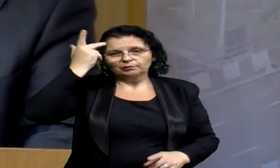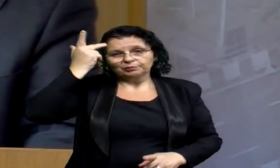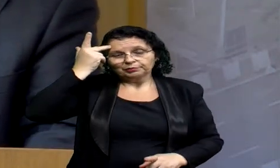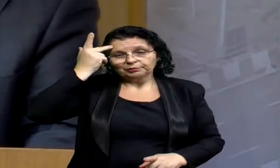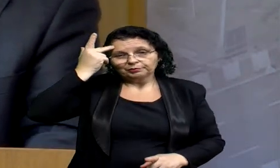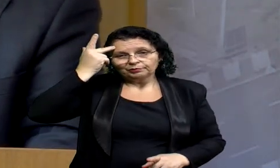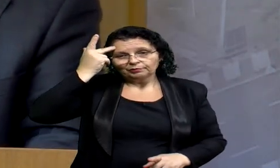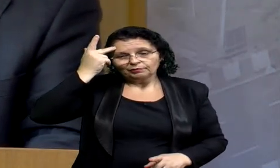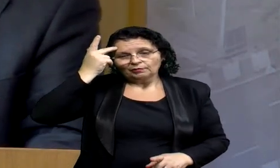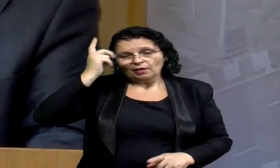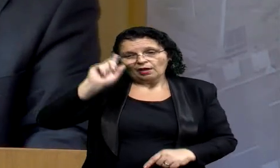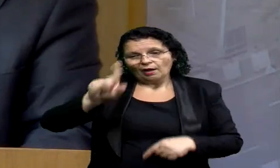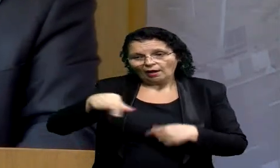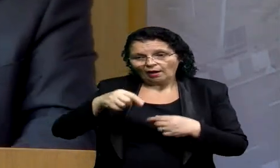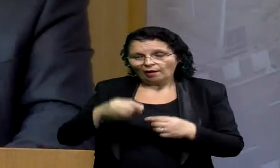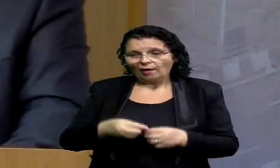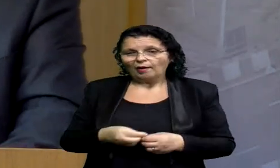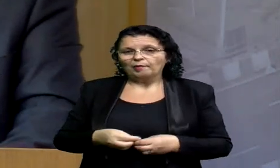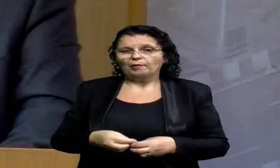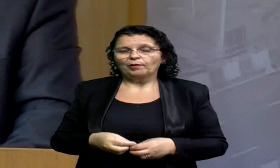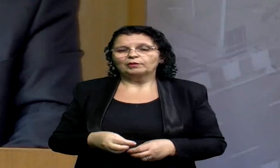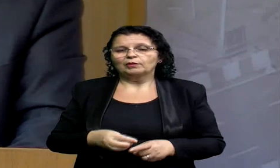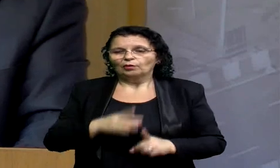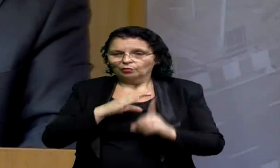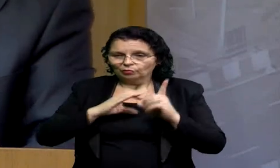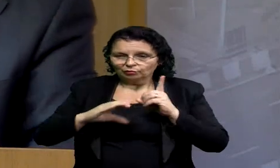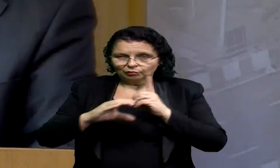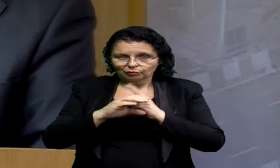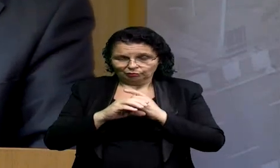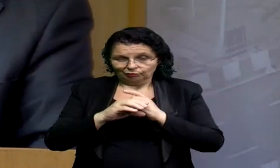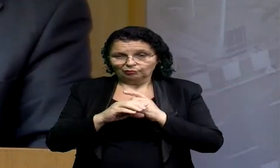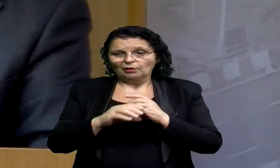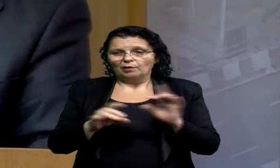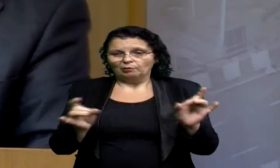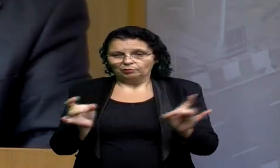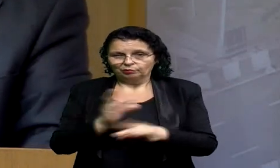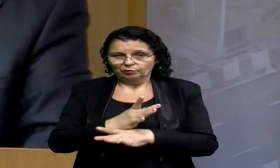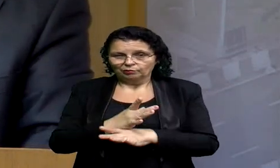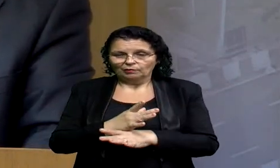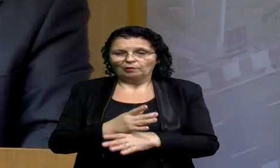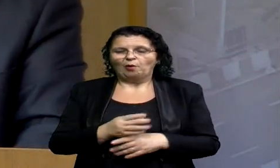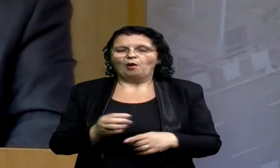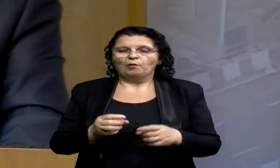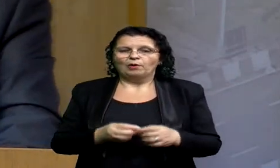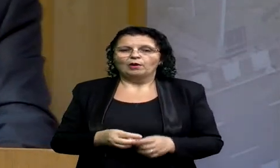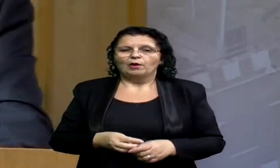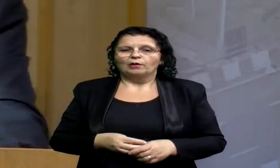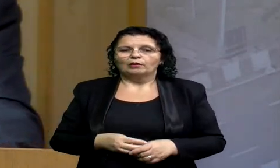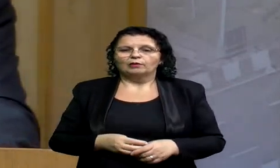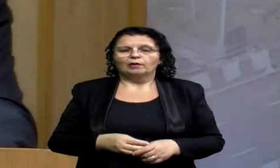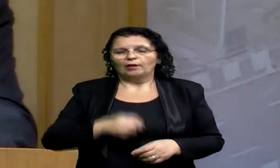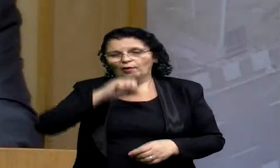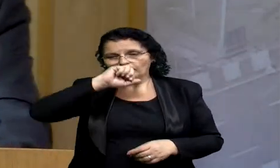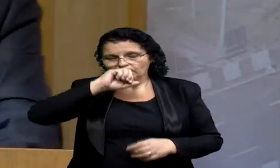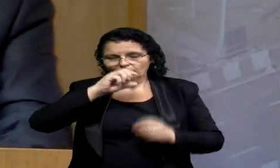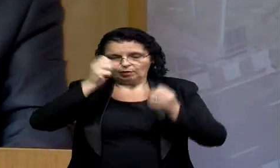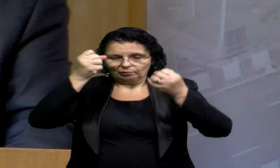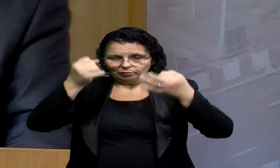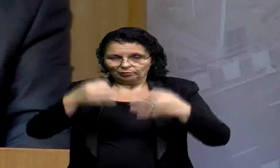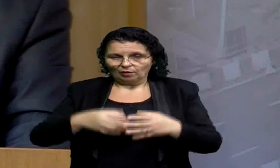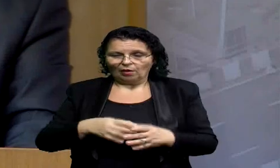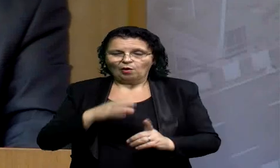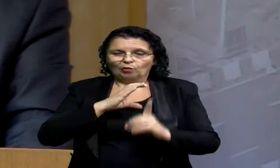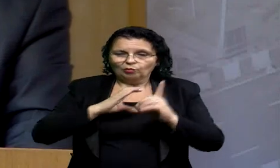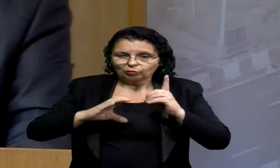dia após a missa no momento de aviso que a gente não vai interromper uma missa né celebrada pelo bispo nesse momento